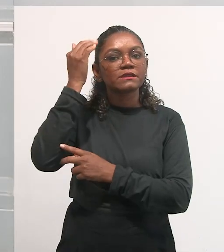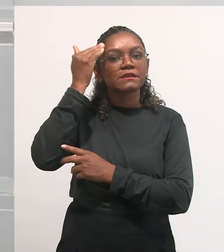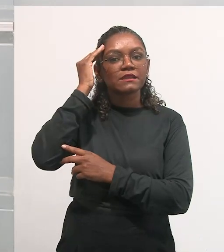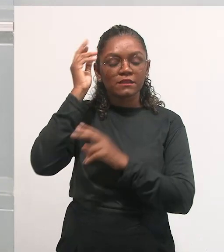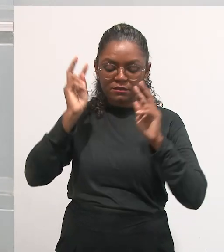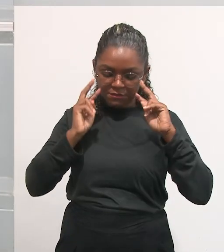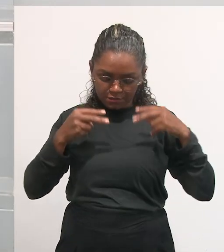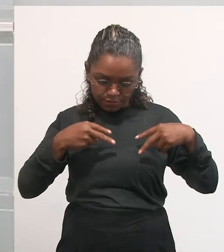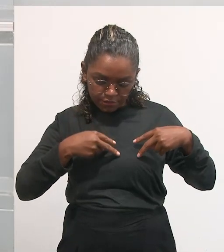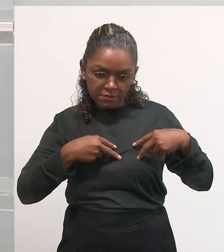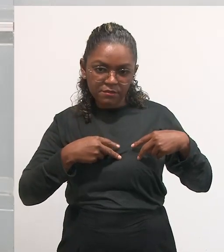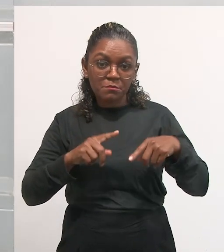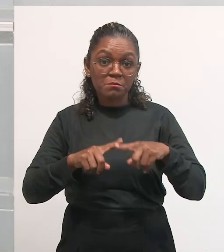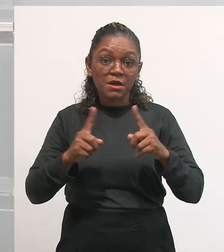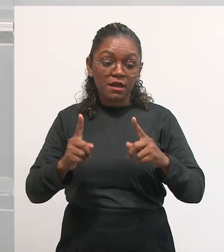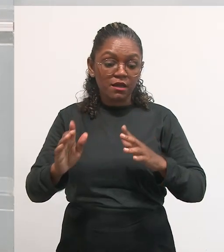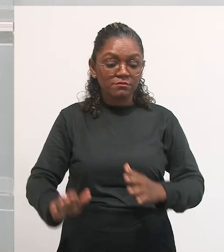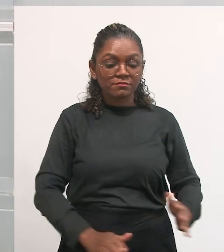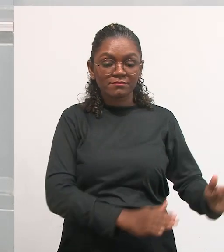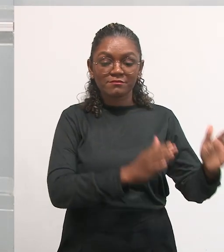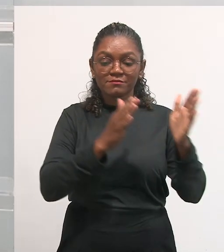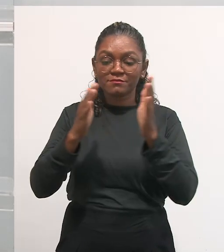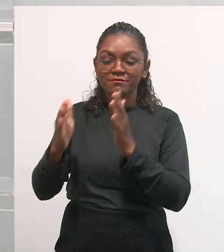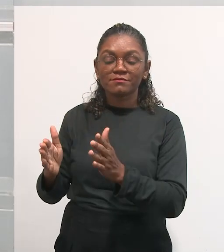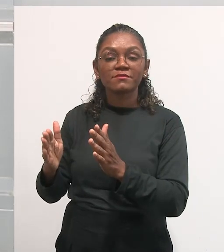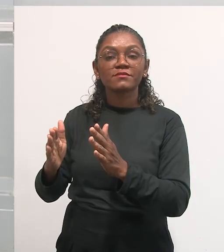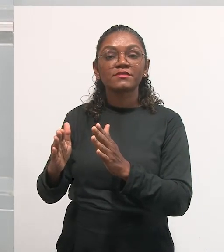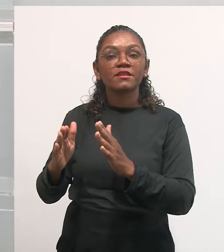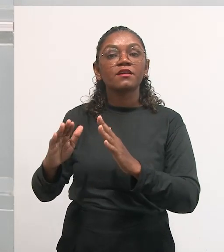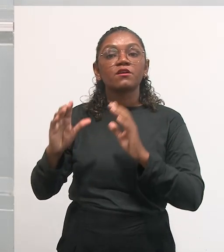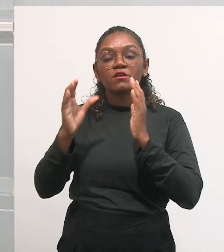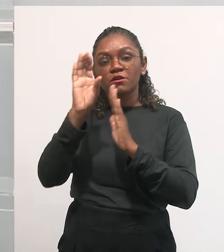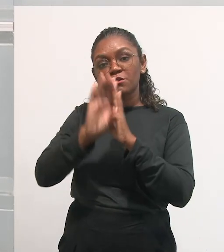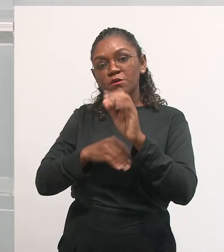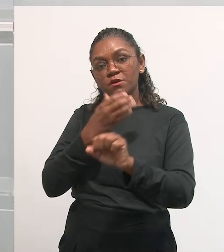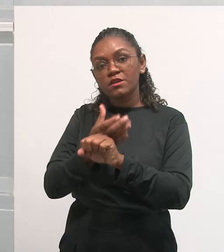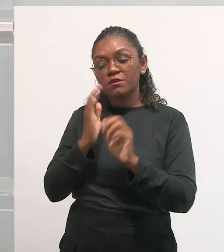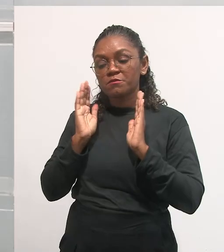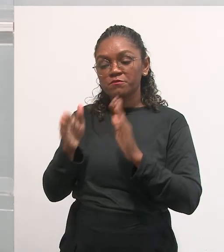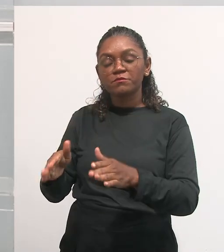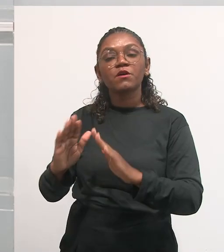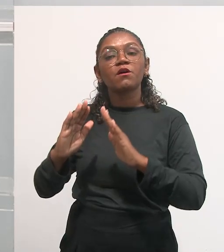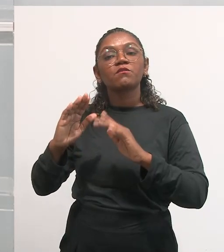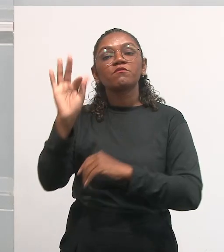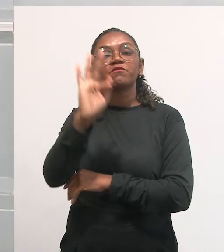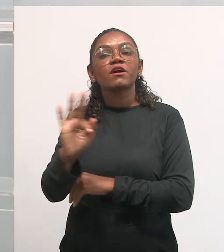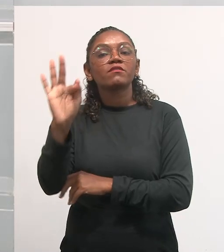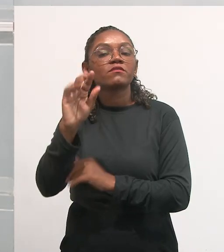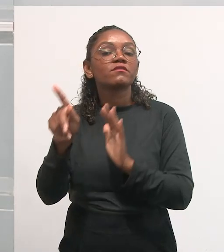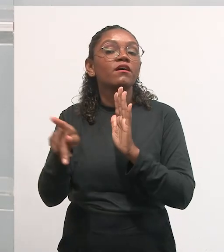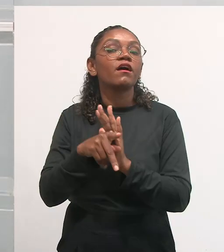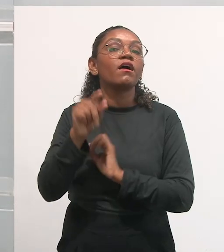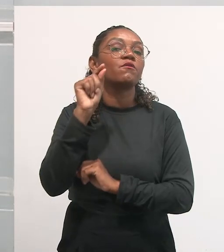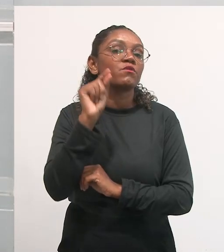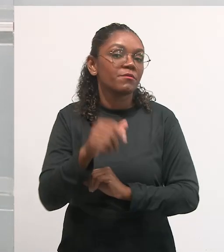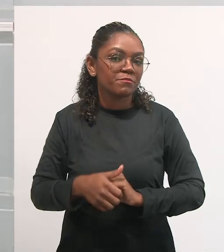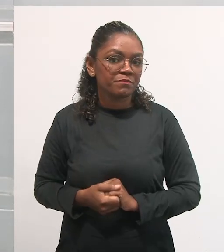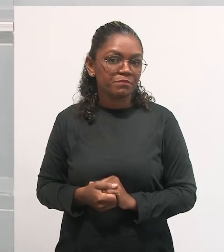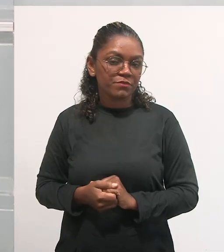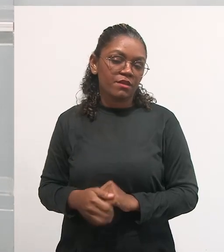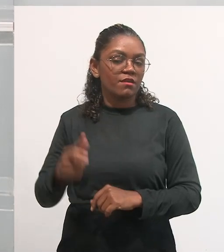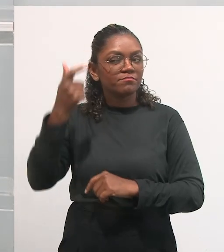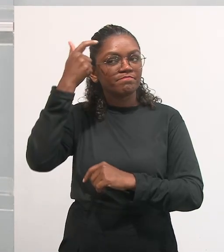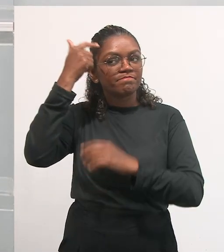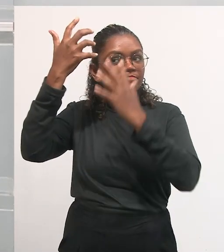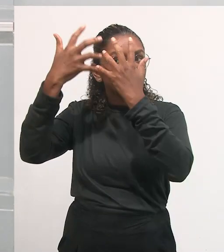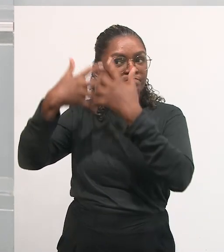para uma universidade talvez vai ter uma uma organização pensada um tanto mais mais reflexiva E